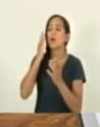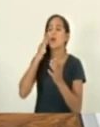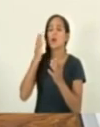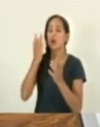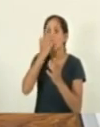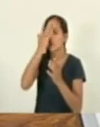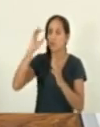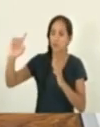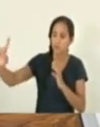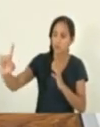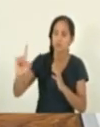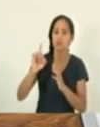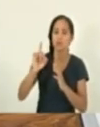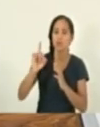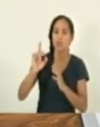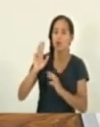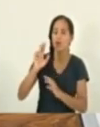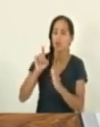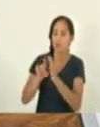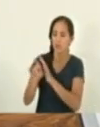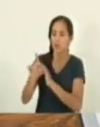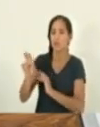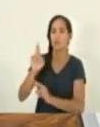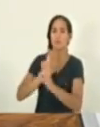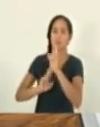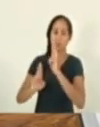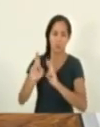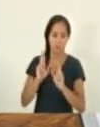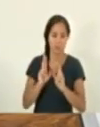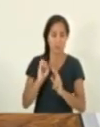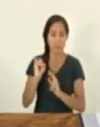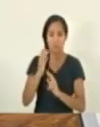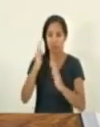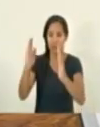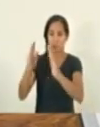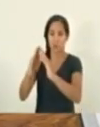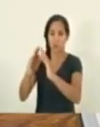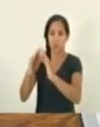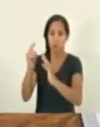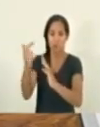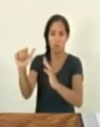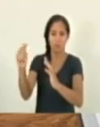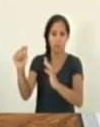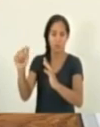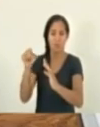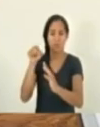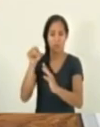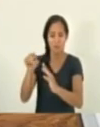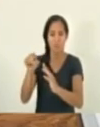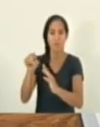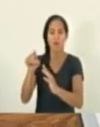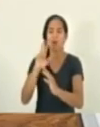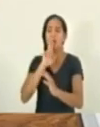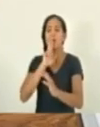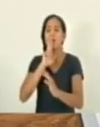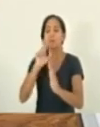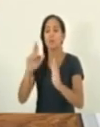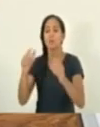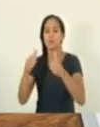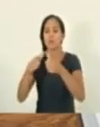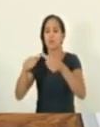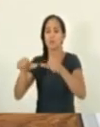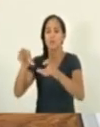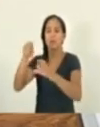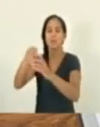alguém o atenda e responda as perguntas. Se não tem ninguém em casa, normalmente ele vai deixar um recado, ou na caixa